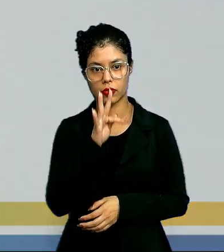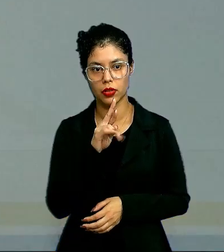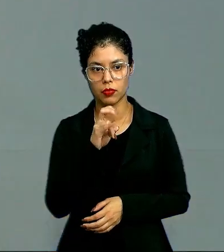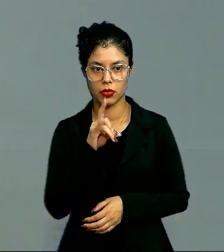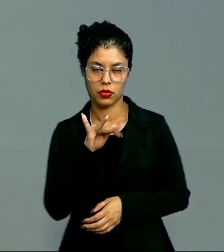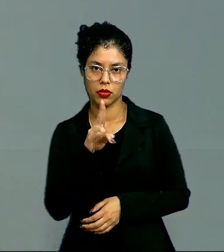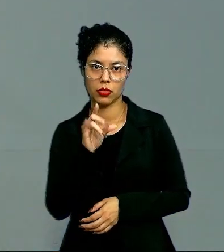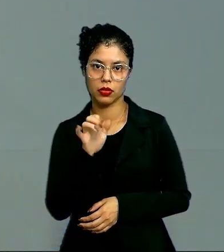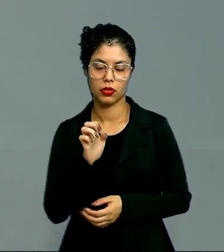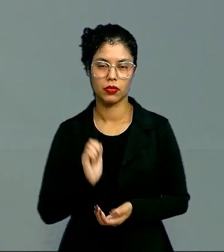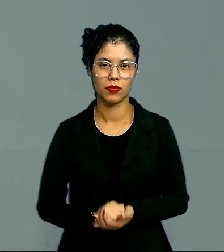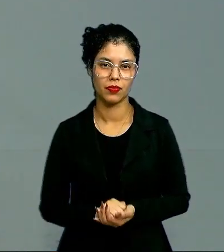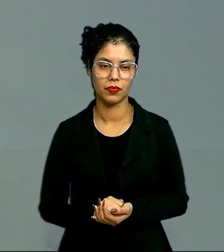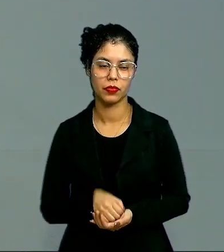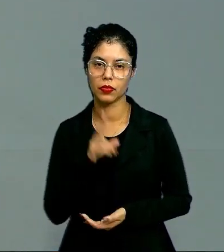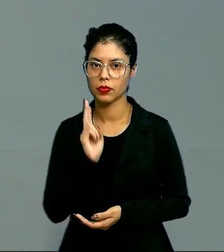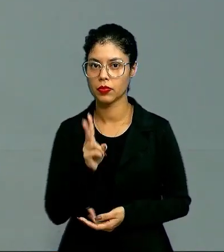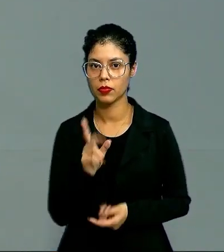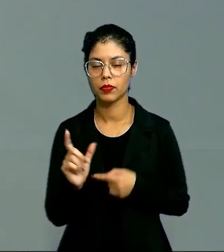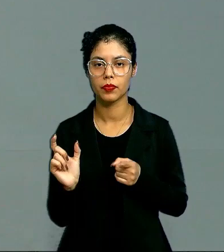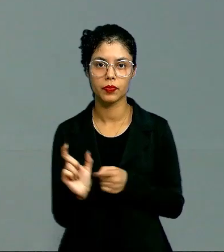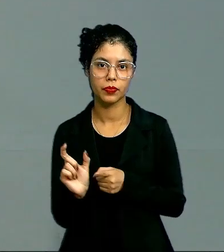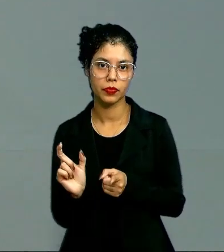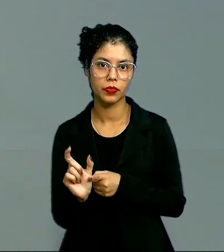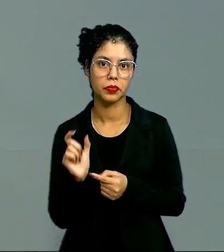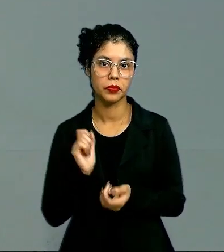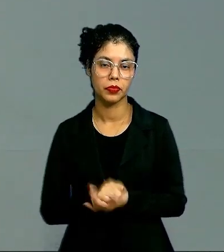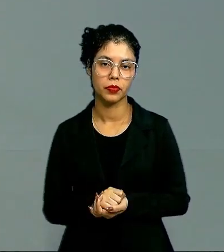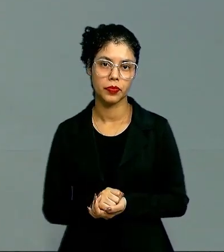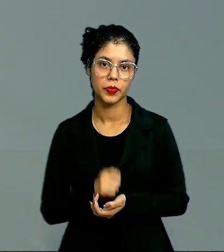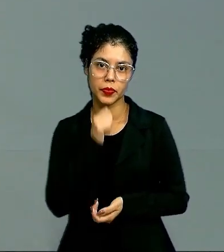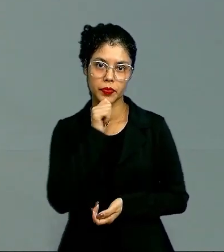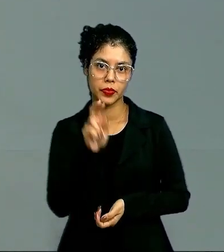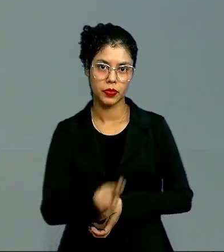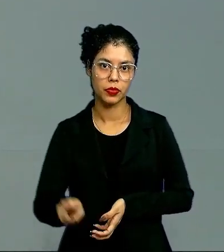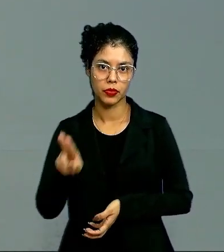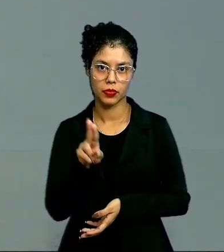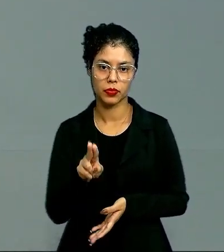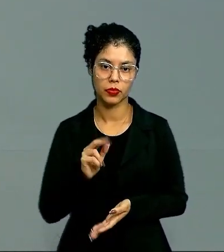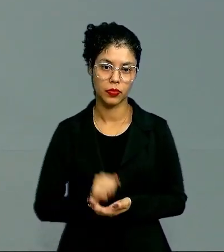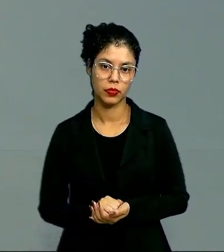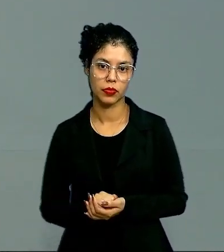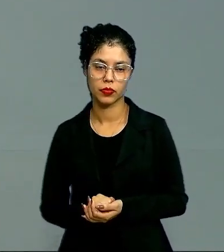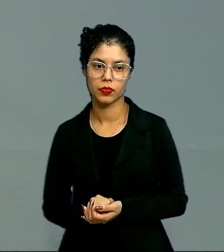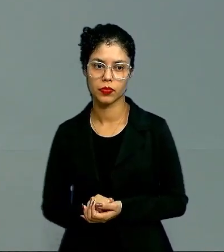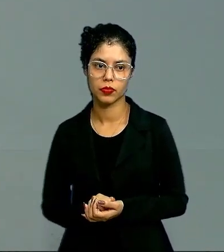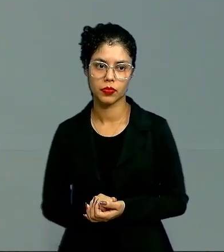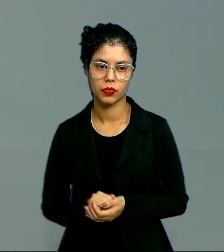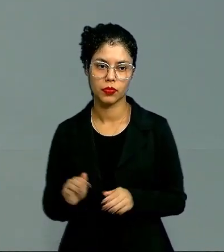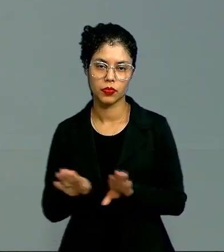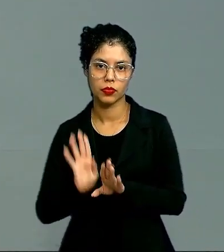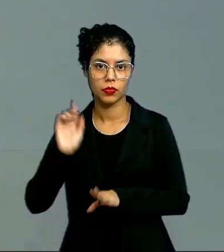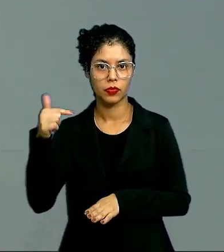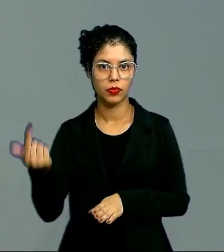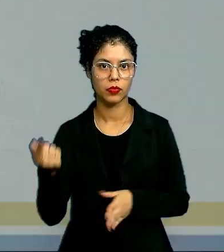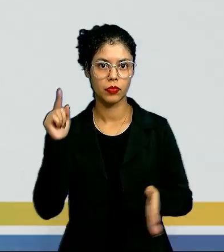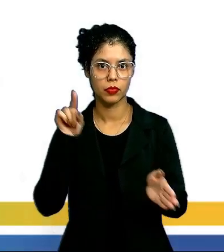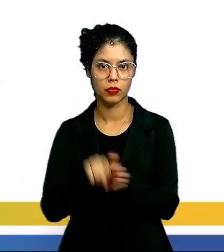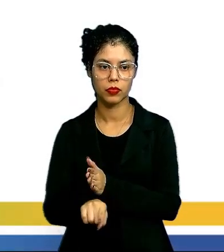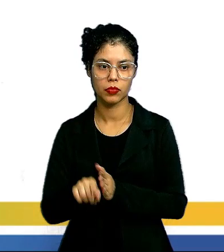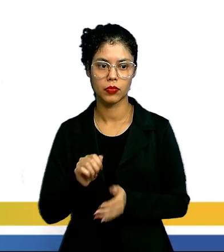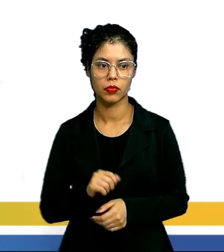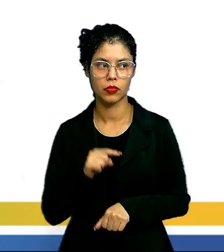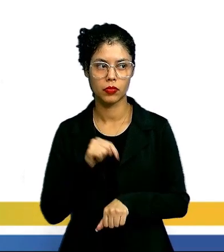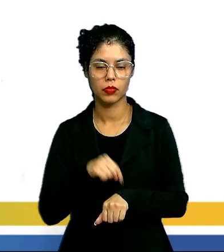feminilidade, observe que são as mesmas palavras que foram utilizadas na questão. Então, vamos à nossa próxima questão, porque o